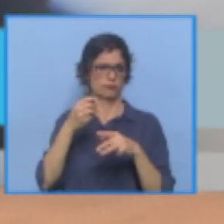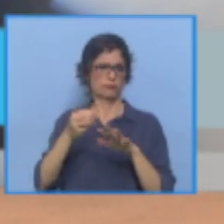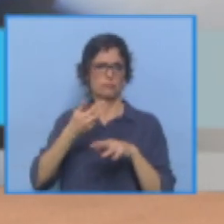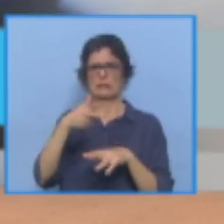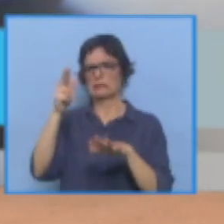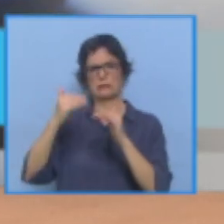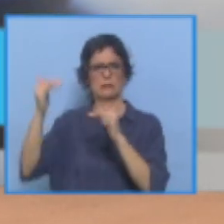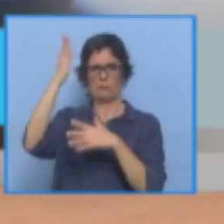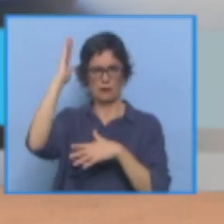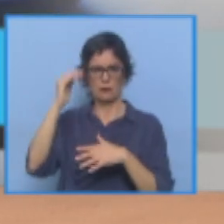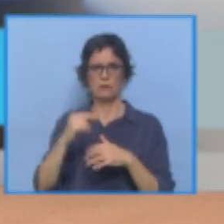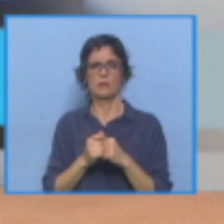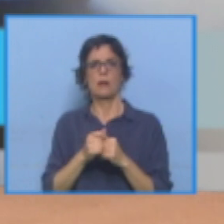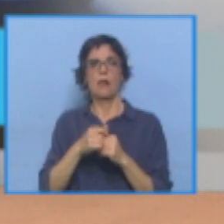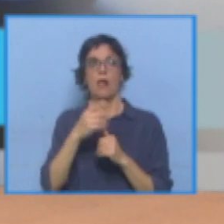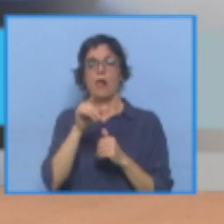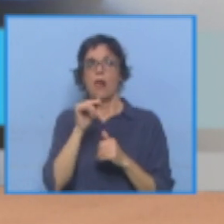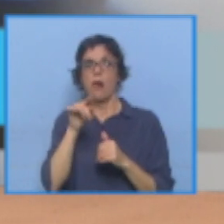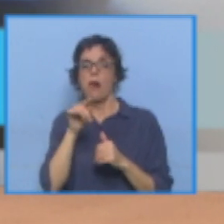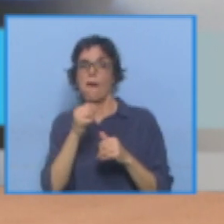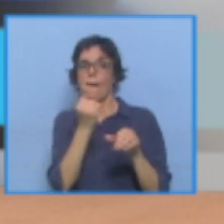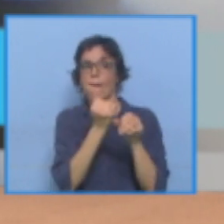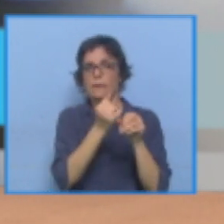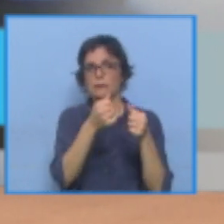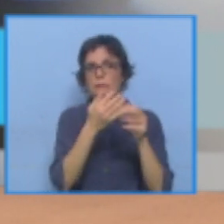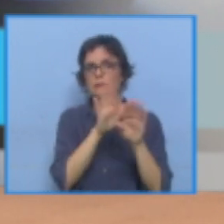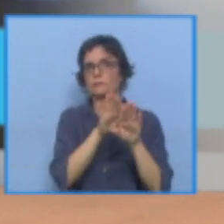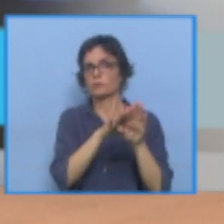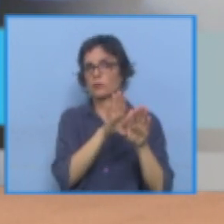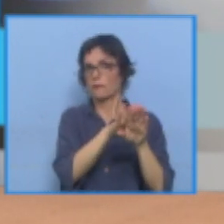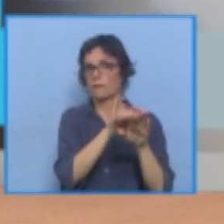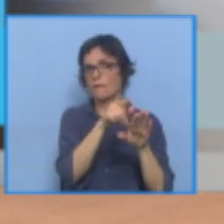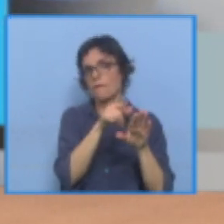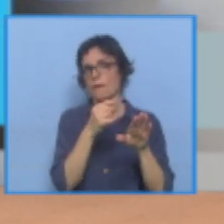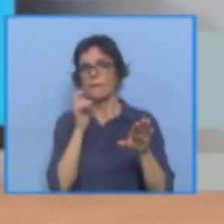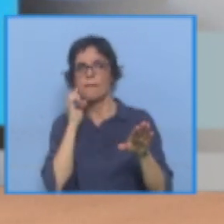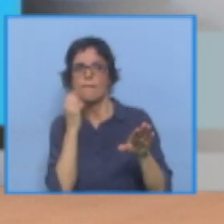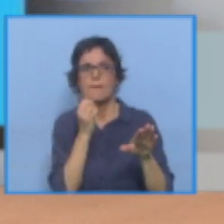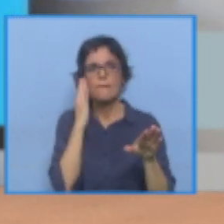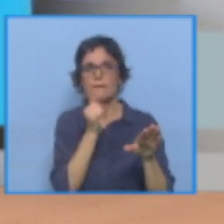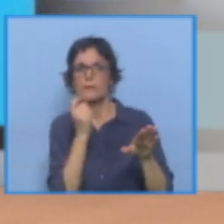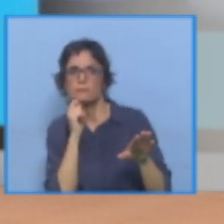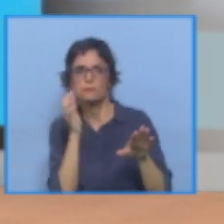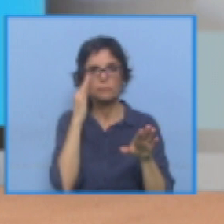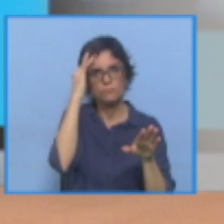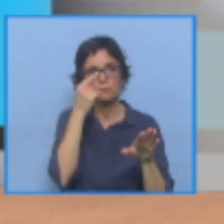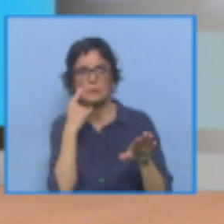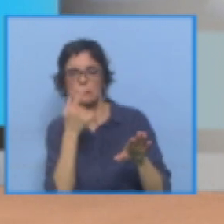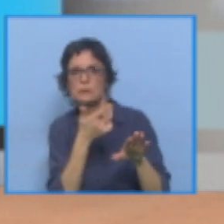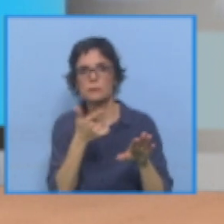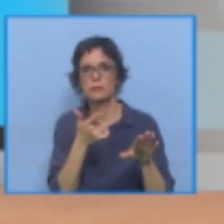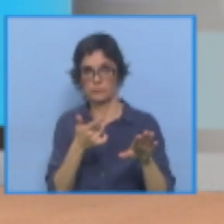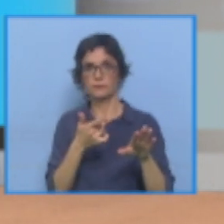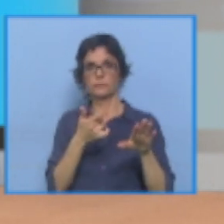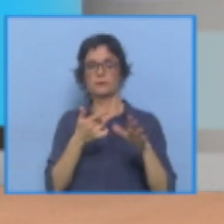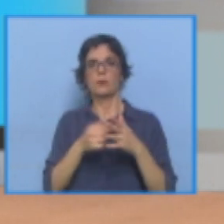procuravam fontes de notícia. E as associações mantiveram-se permanentemente junto ao Vaticano com essa disposição de falar, de apresentar